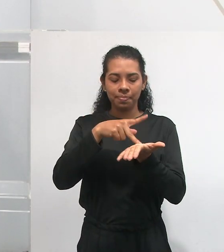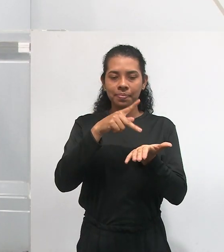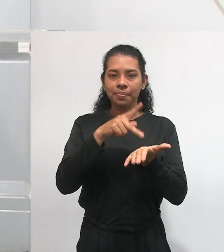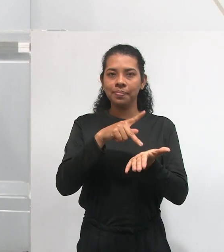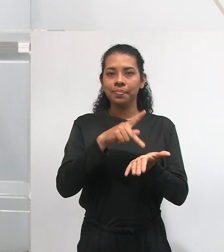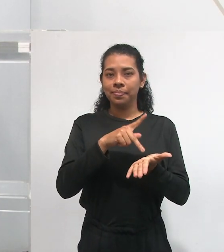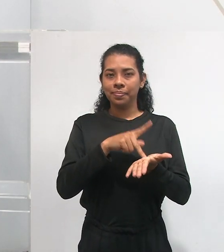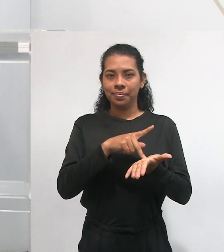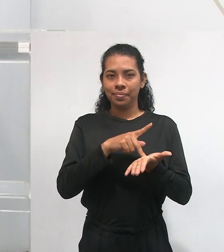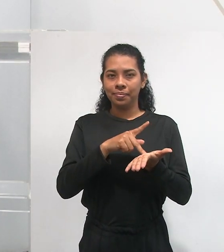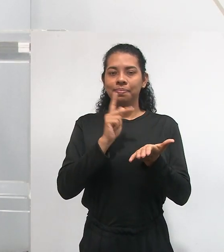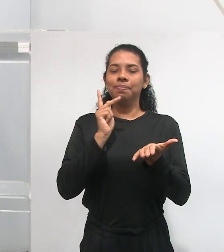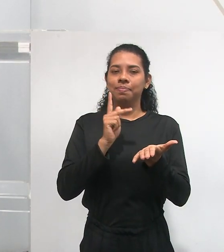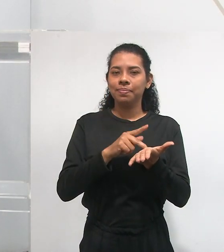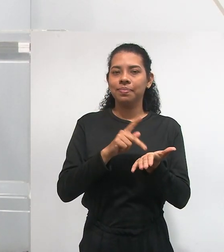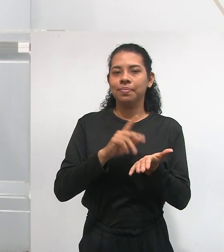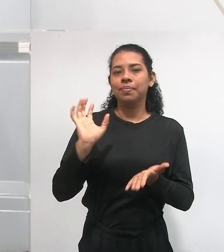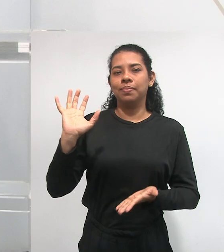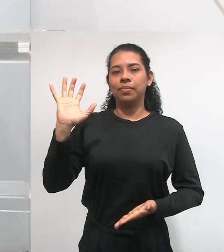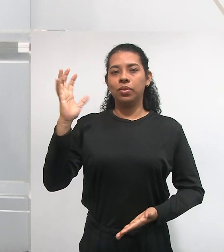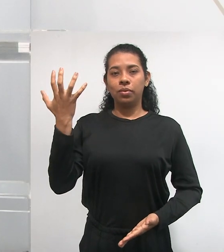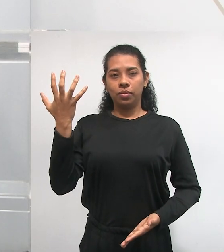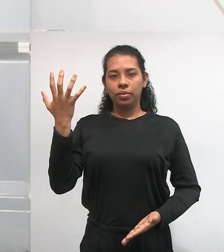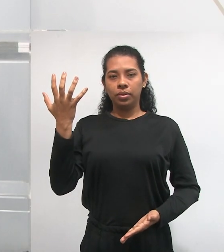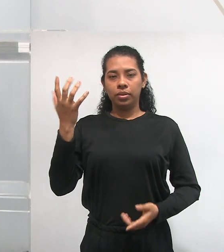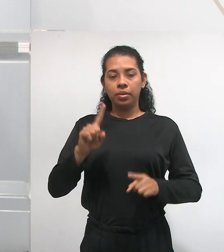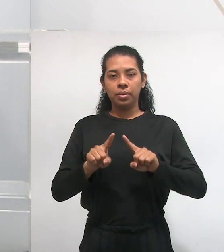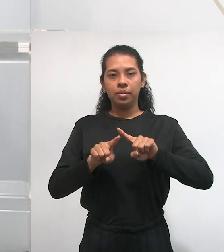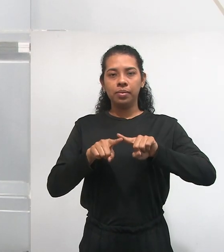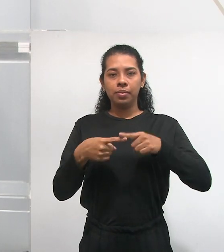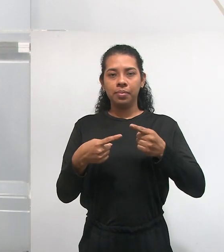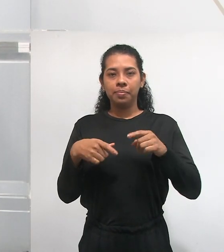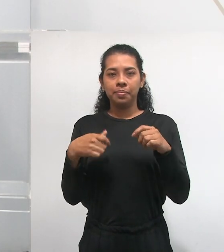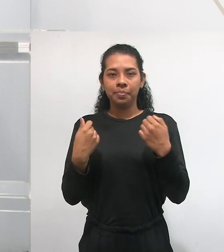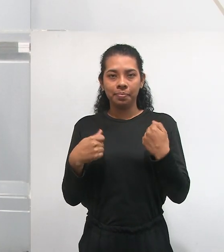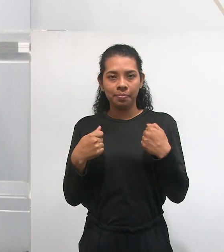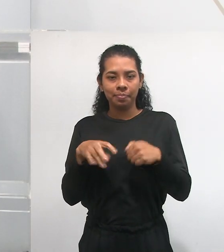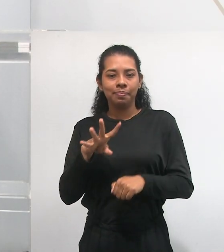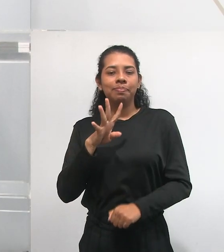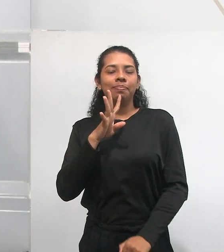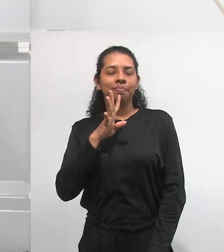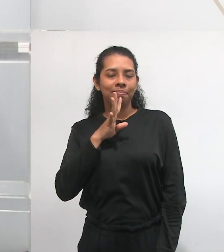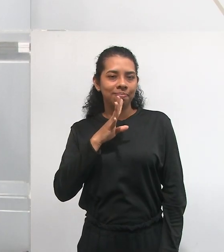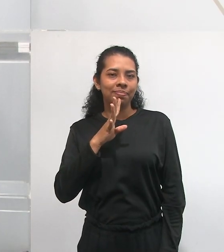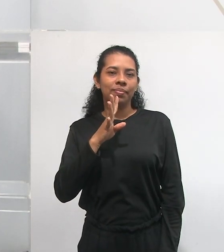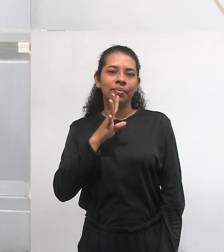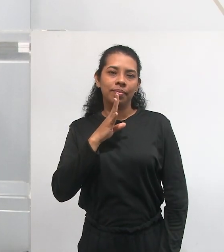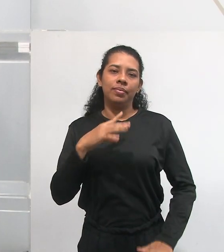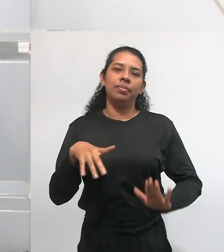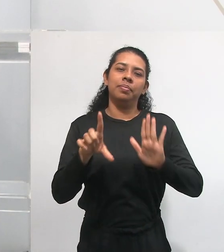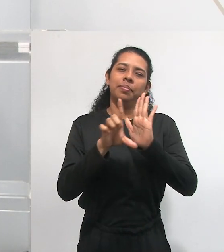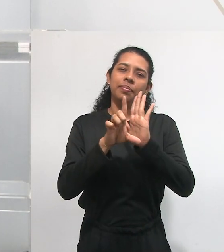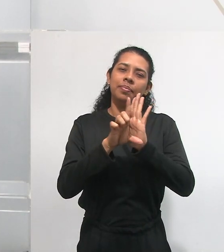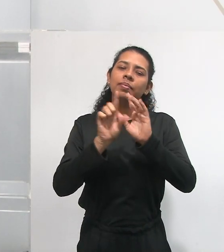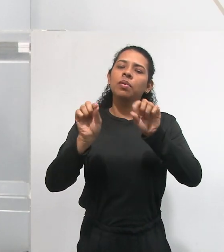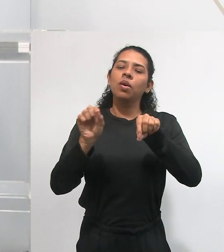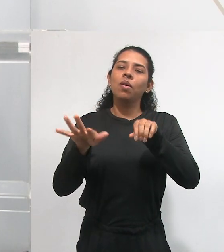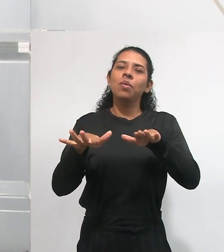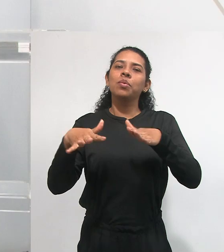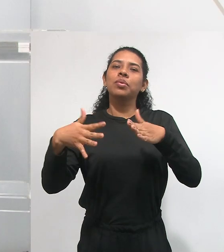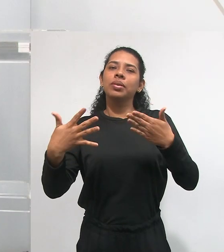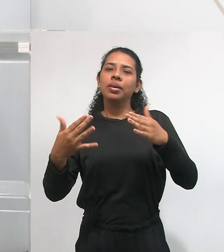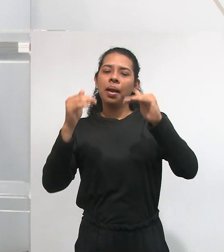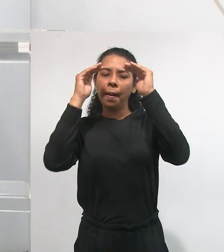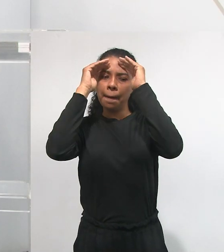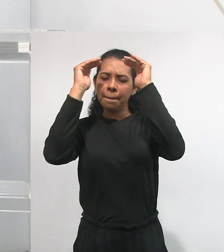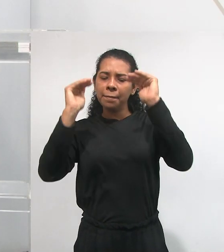colocadas em prática. Para que isso aconteça, nós precisamos conhecer essas leis, conhecer quais são os nossos deveres, quais são